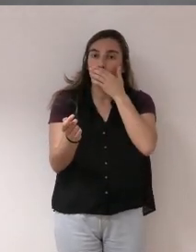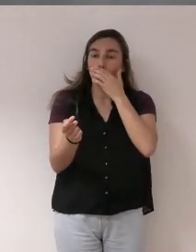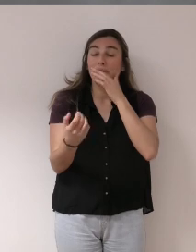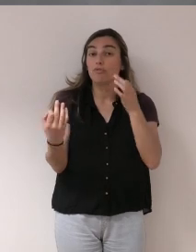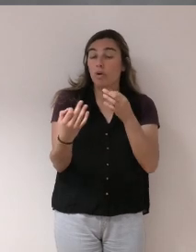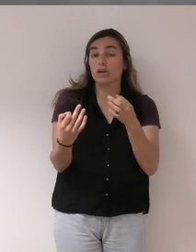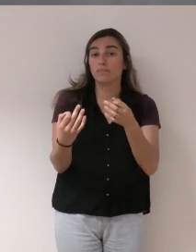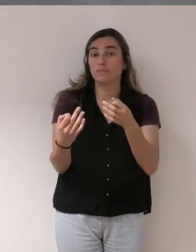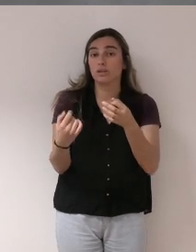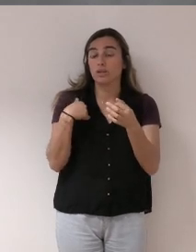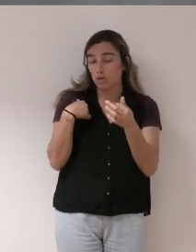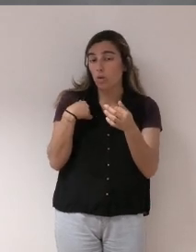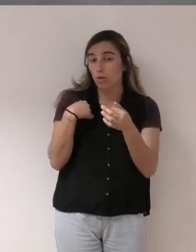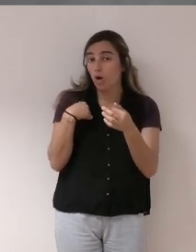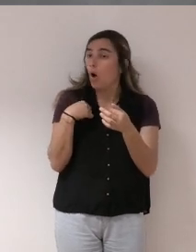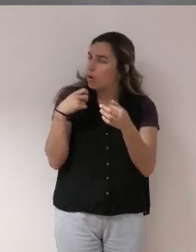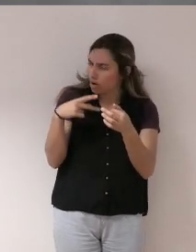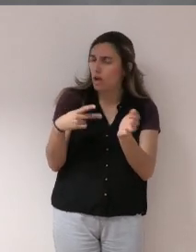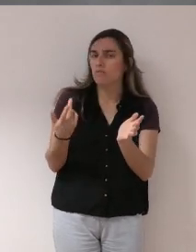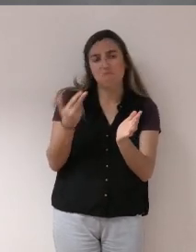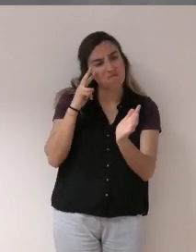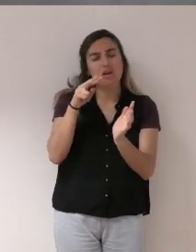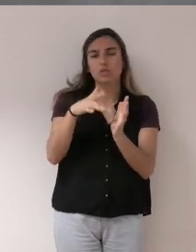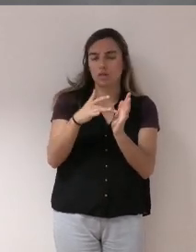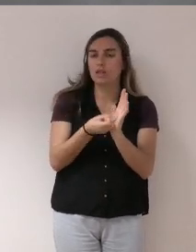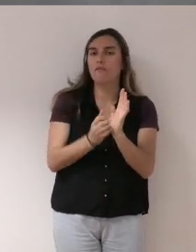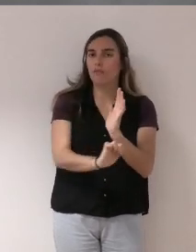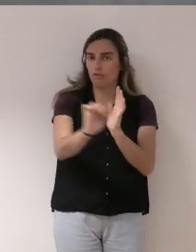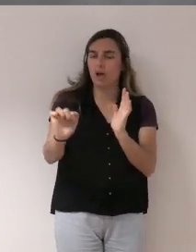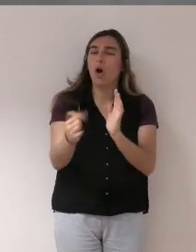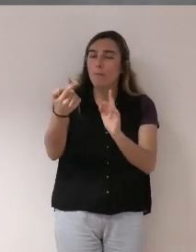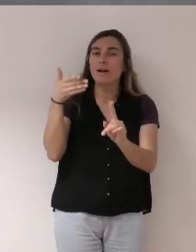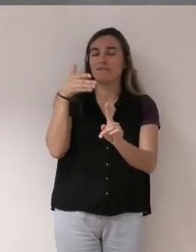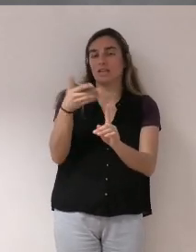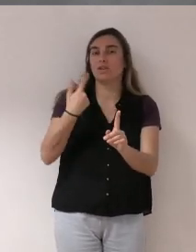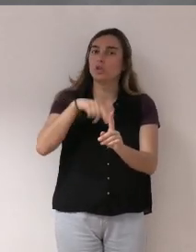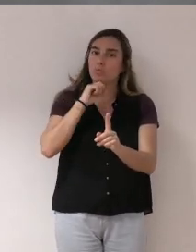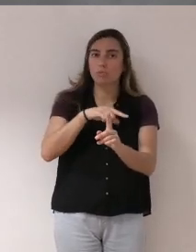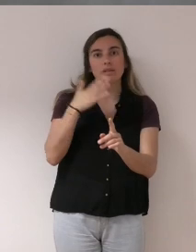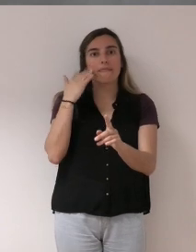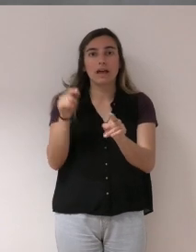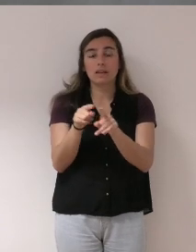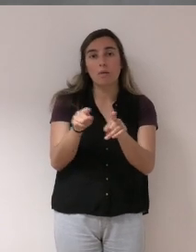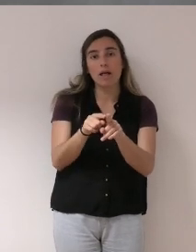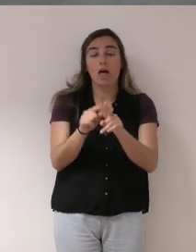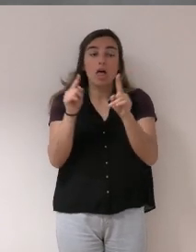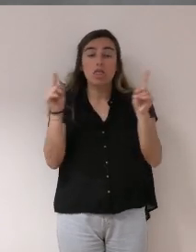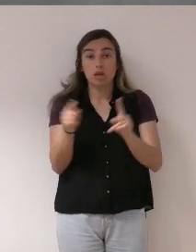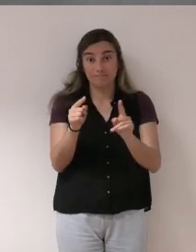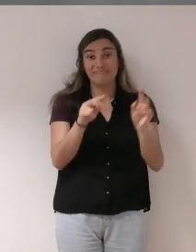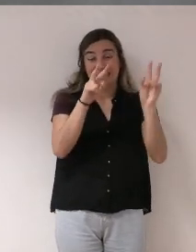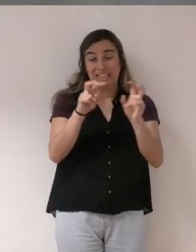eu tendo a reconhecer de algum modo nos seus livros, e uma referência que nós talvez pudéssemos resumir em dois títulos de